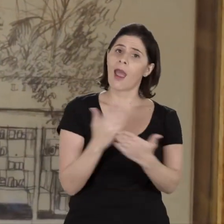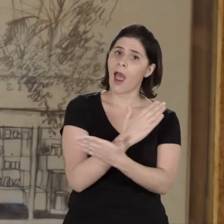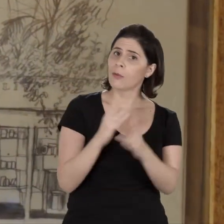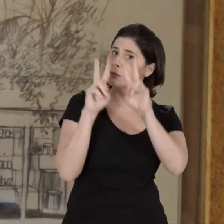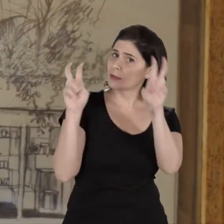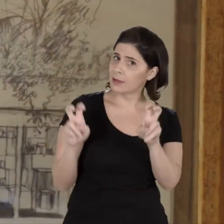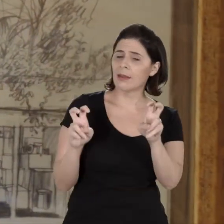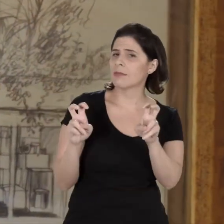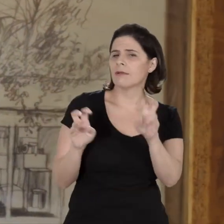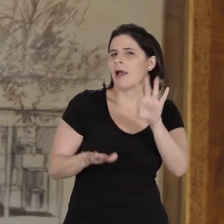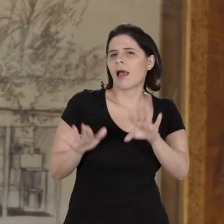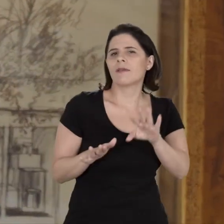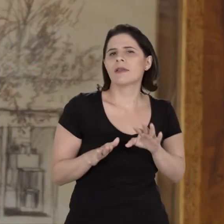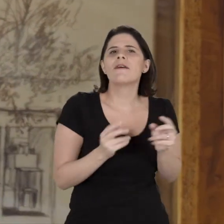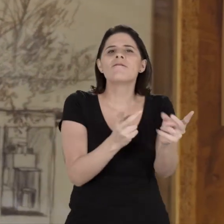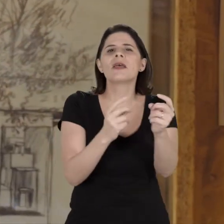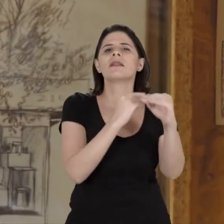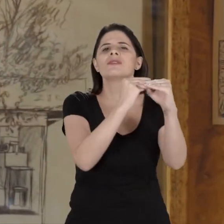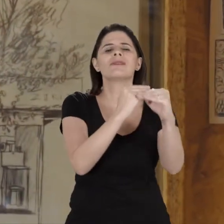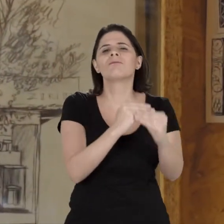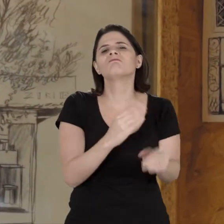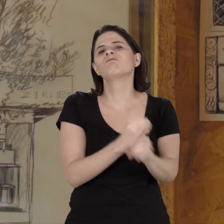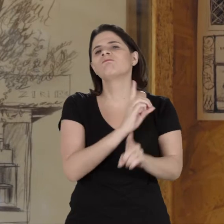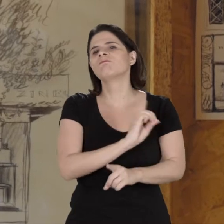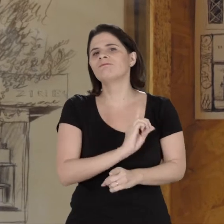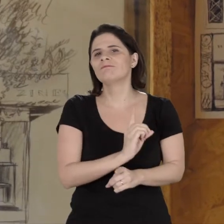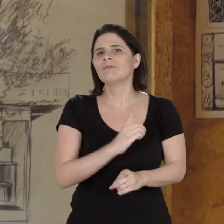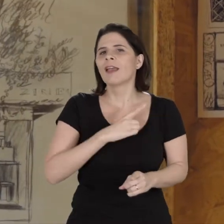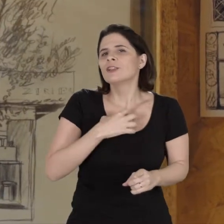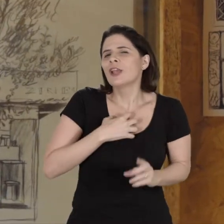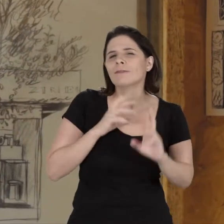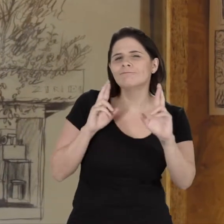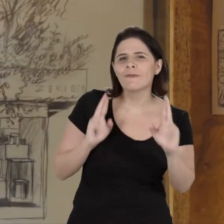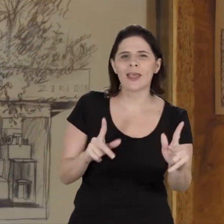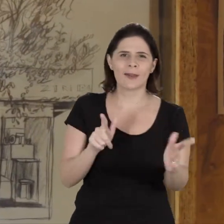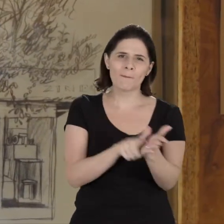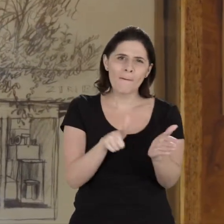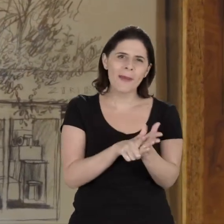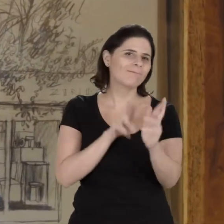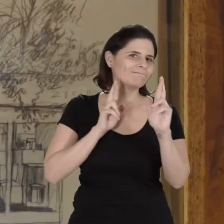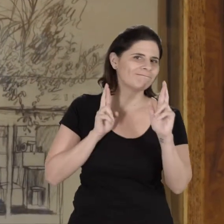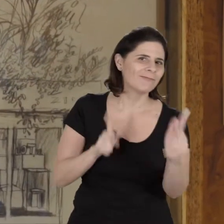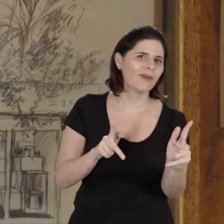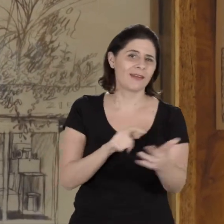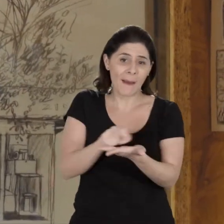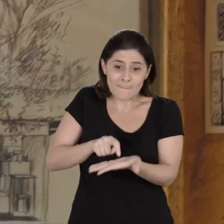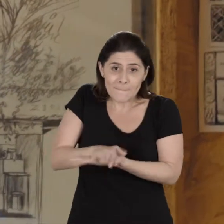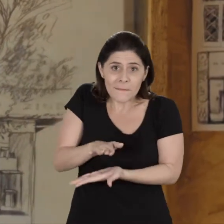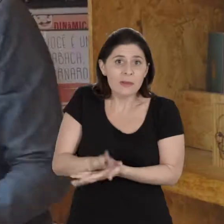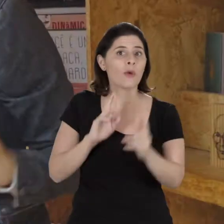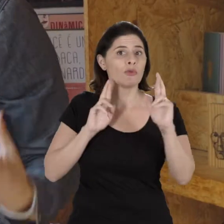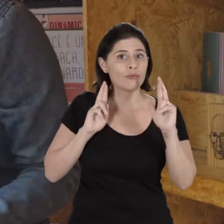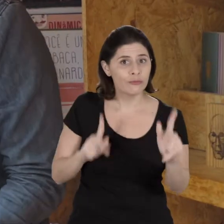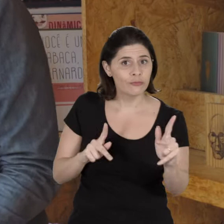normalmente em pontos de venda convencionais, formatos inusitados, papéis, impressões